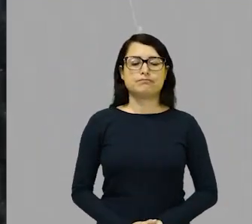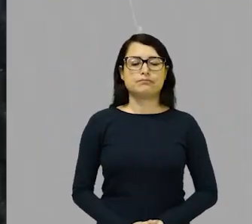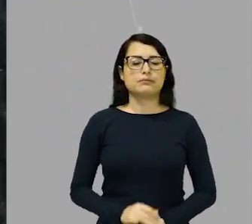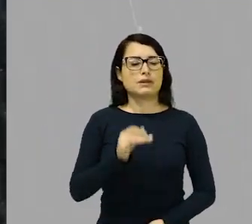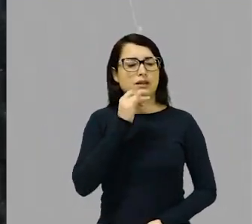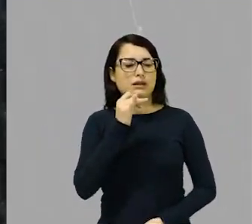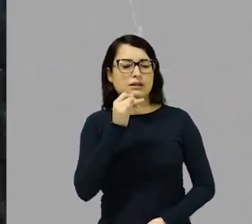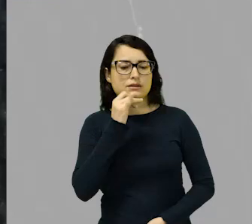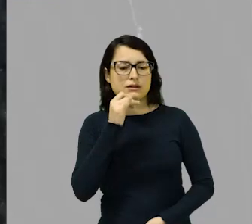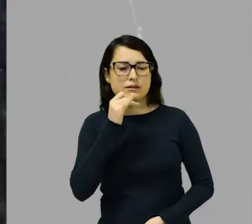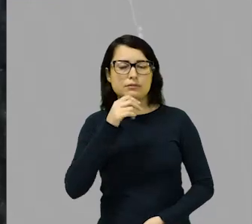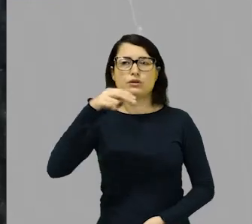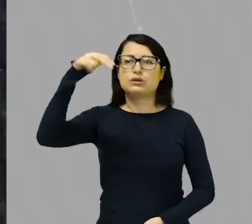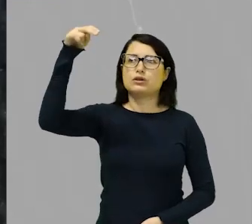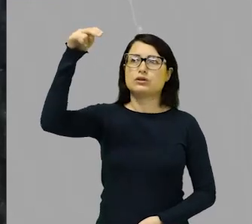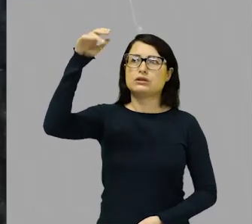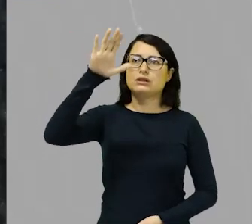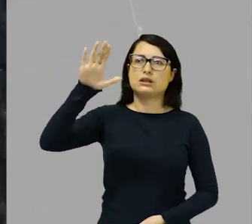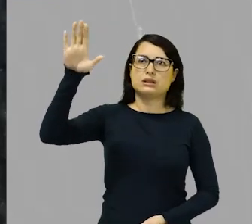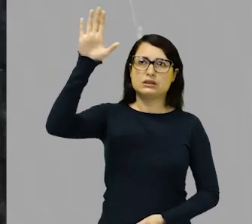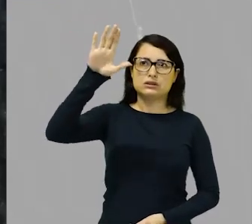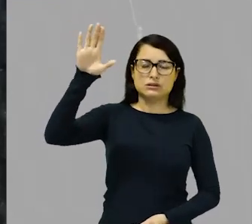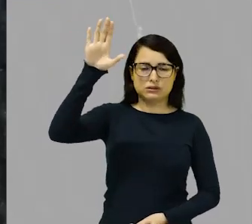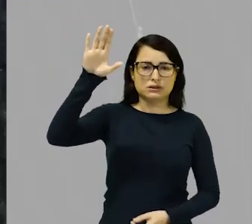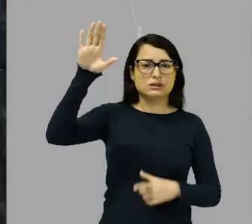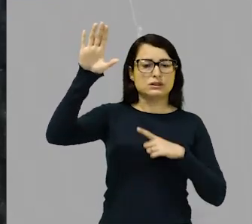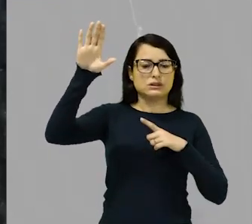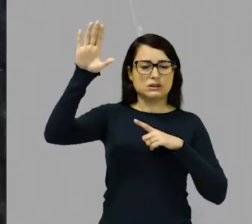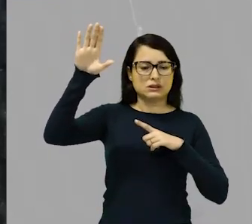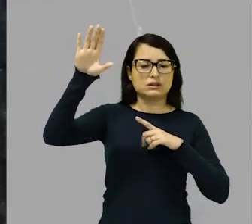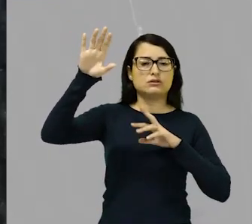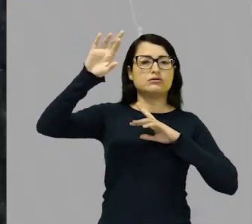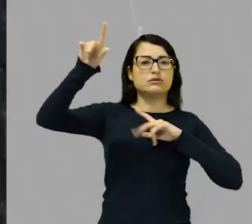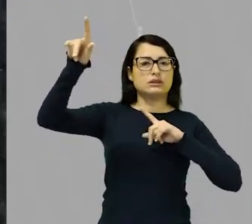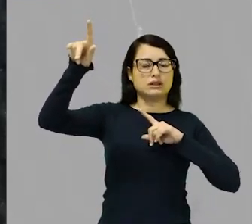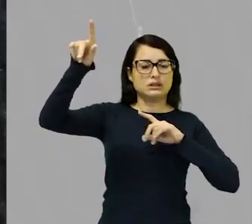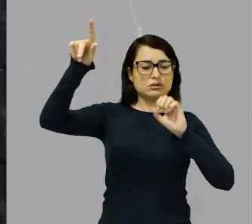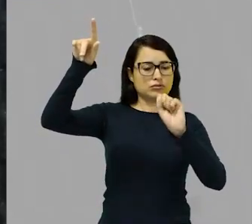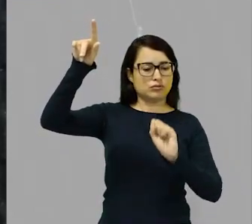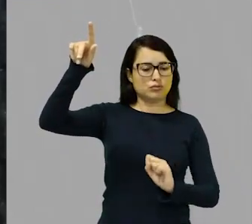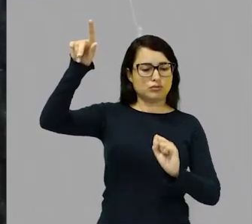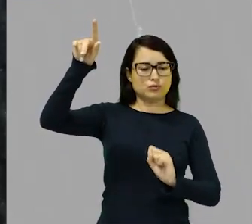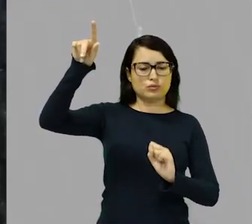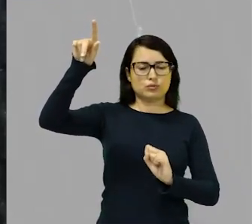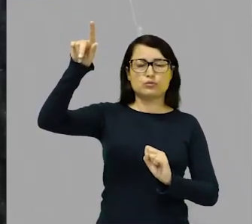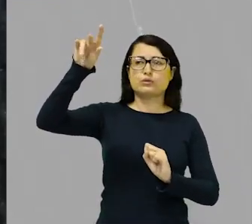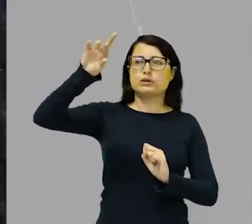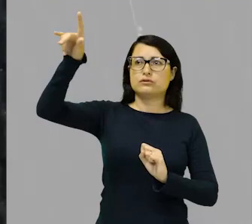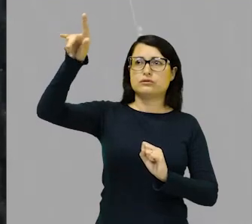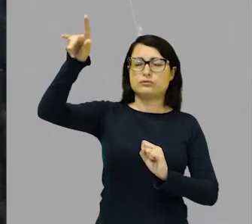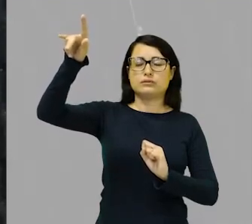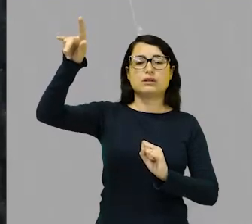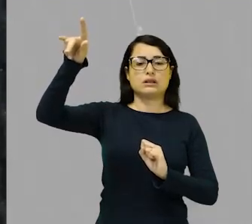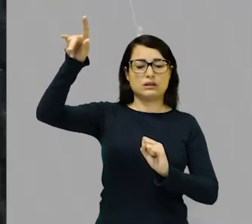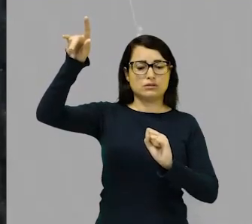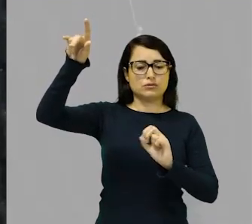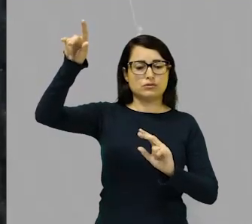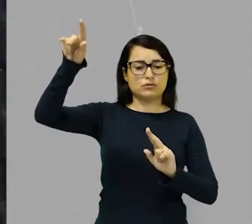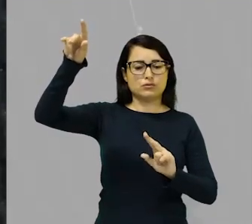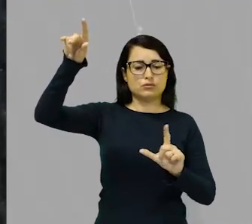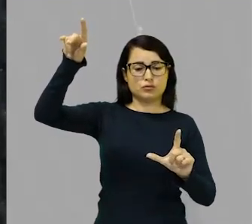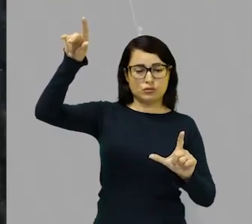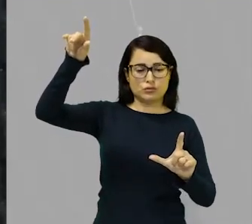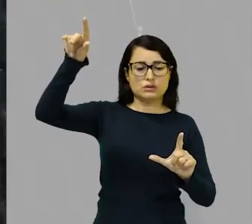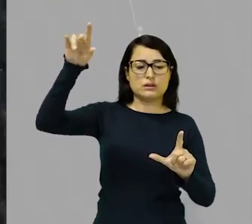exemplo, a cultura do Nordeste, né, ela tem traços diferentes da cultura do Sul do país, onde há lá no Sul